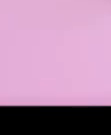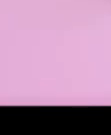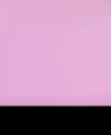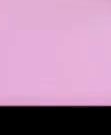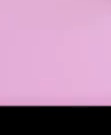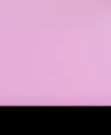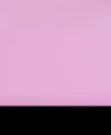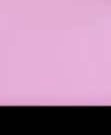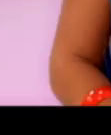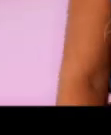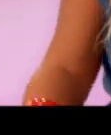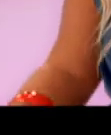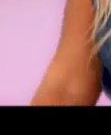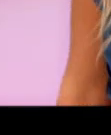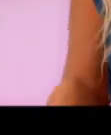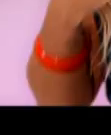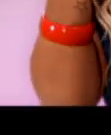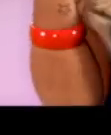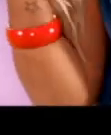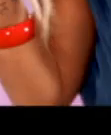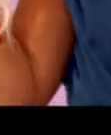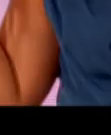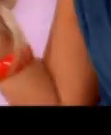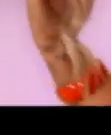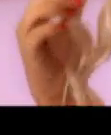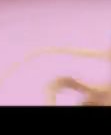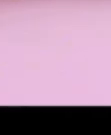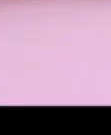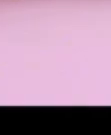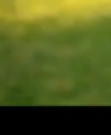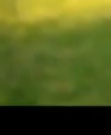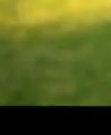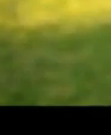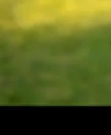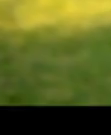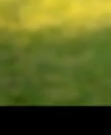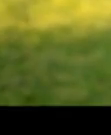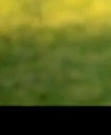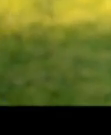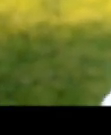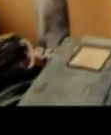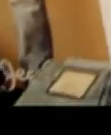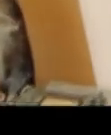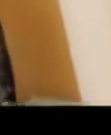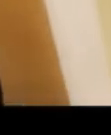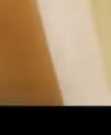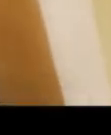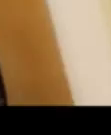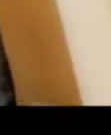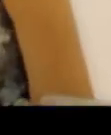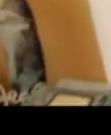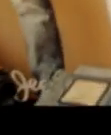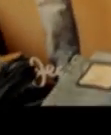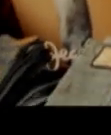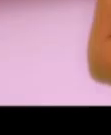ela decidiu pôr só o diminutivo de Fanny. E pronto, aqui está a princesinha de Oliveira de Azeméis. A avó já percebeu que é uma candidata bem